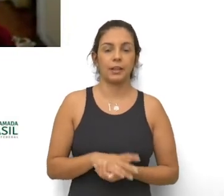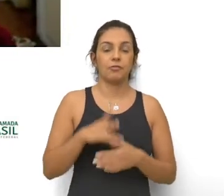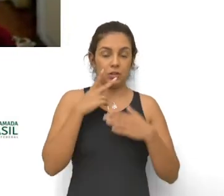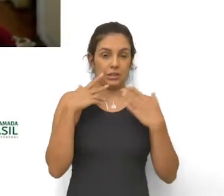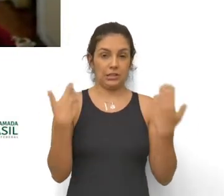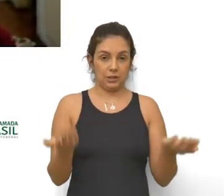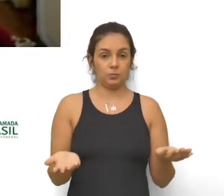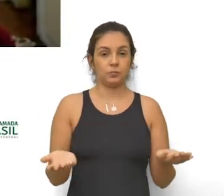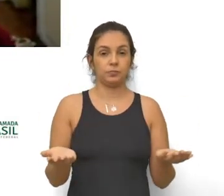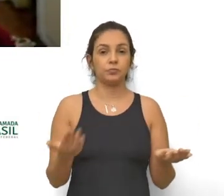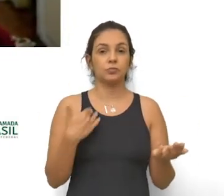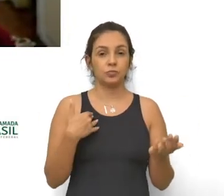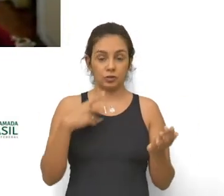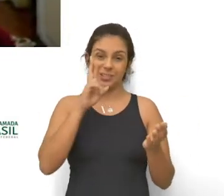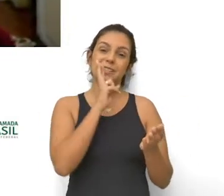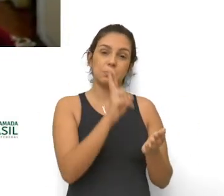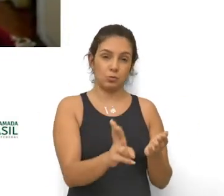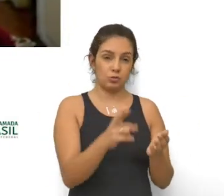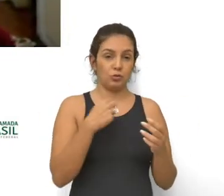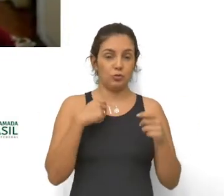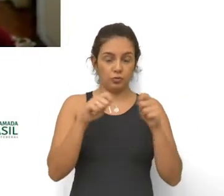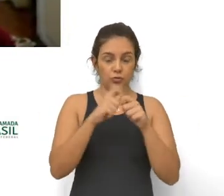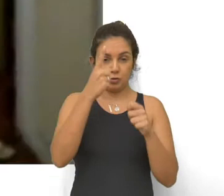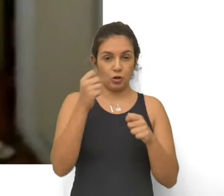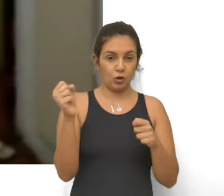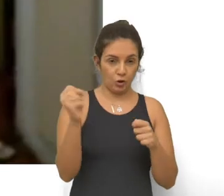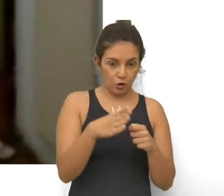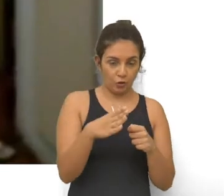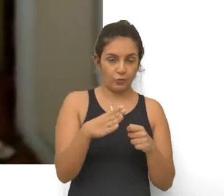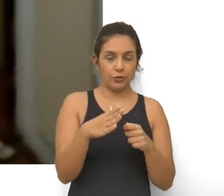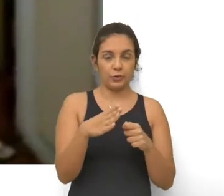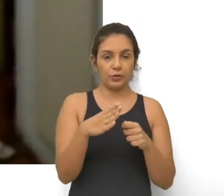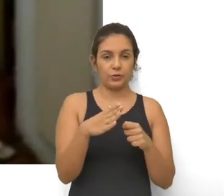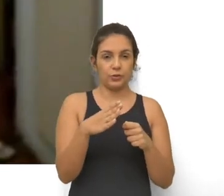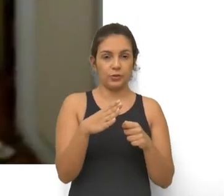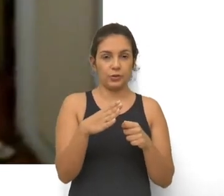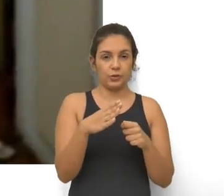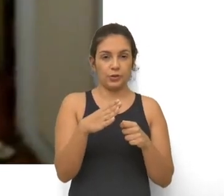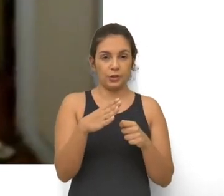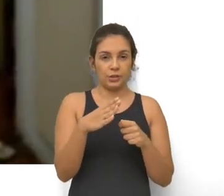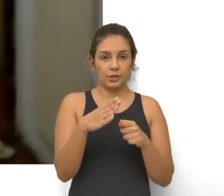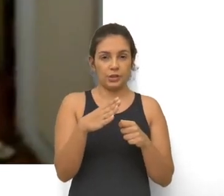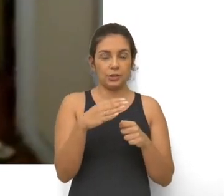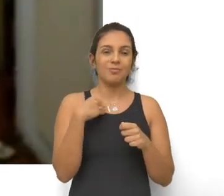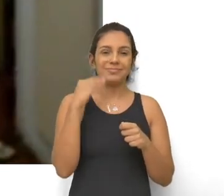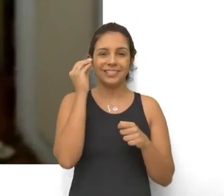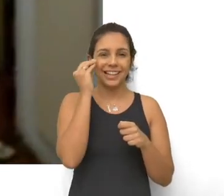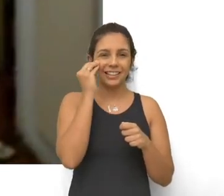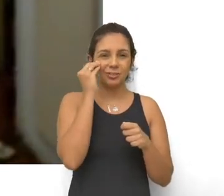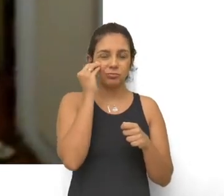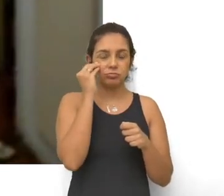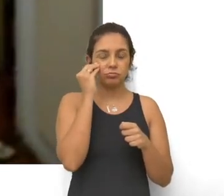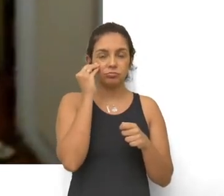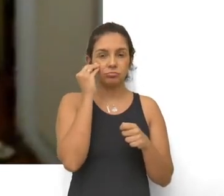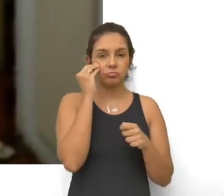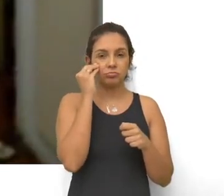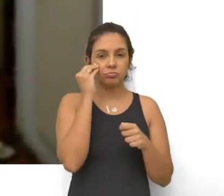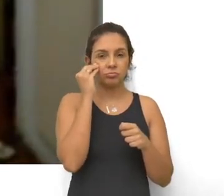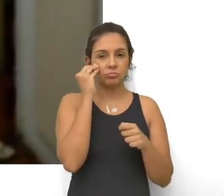Então, eu fiz uma nova introdução para o livro, né? Também. E nessa nova introdução eu tento justamente